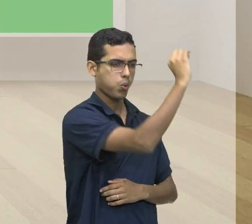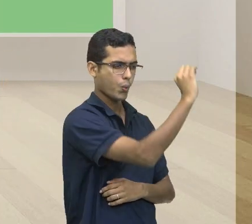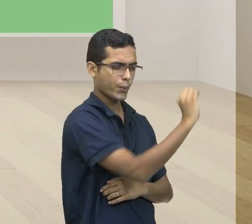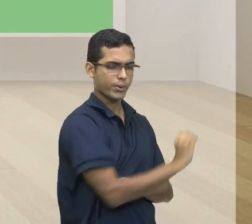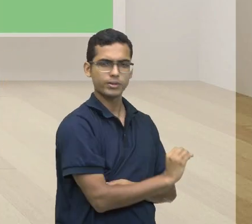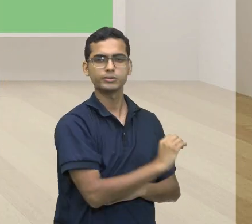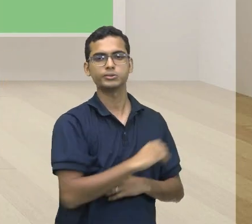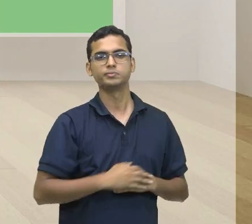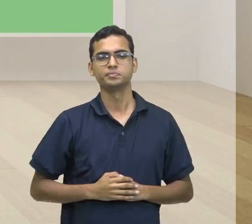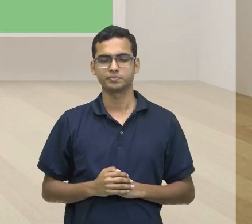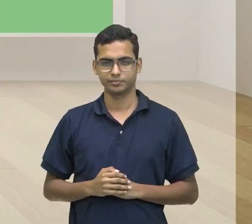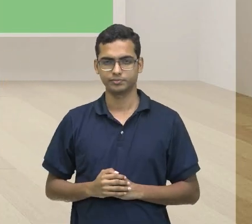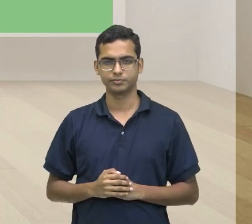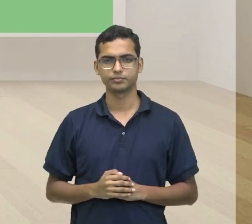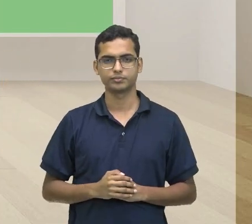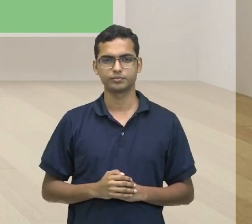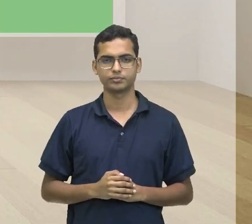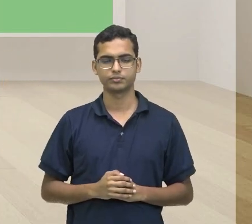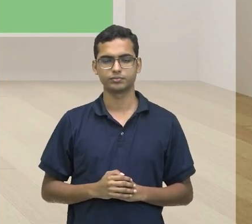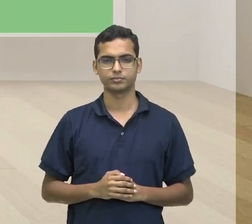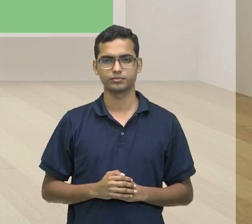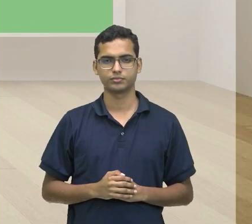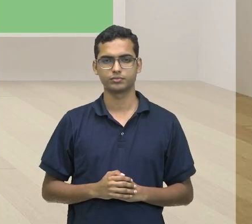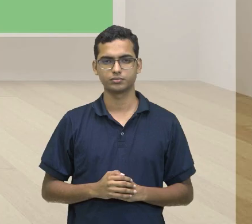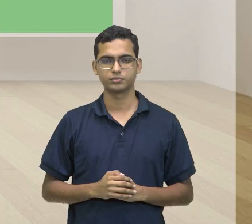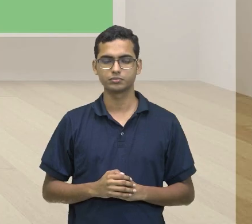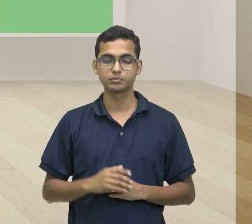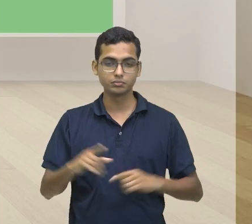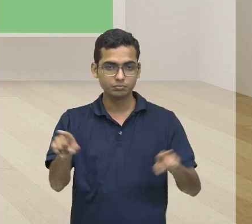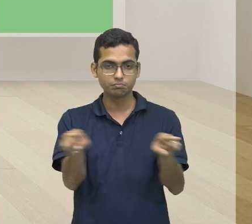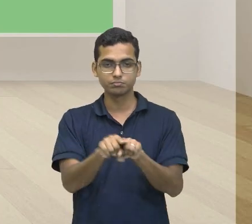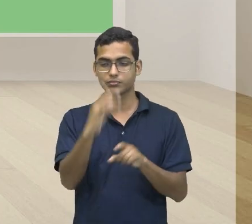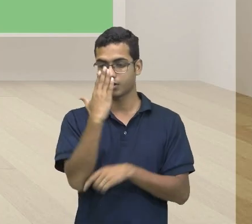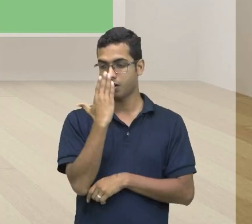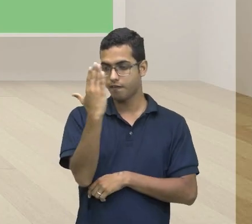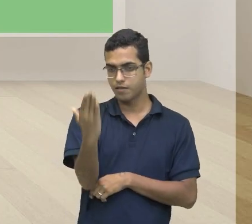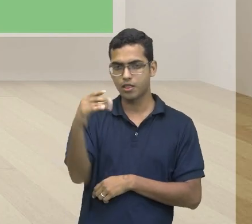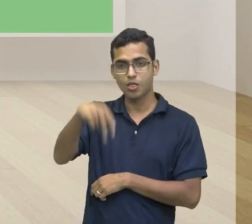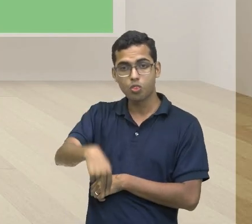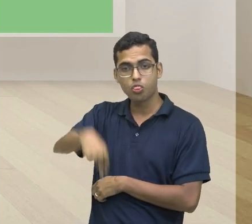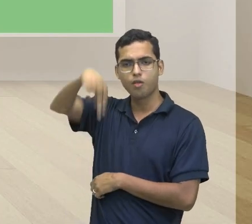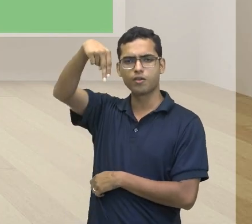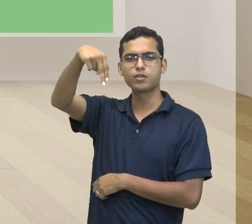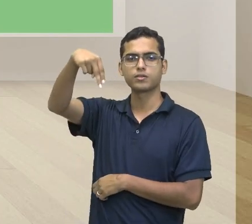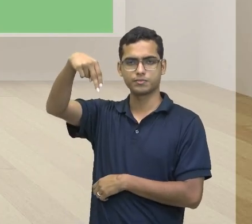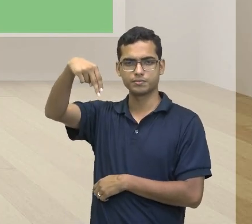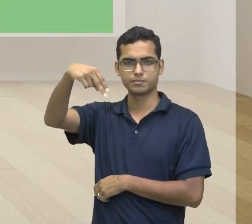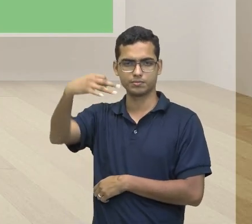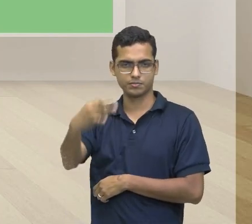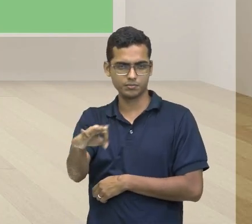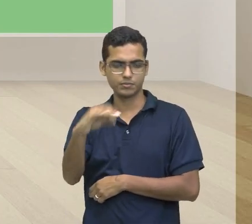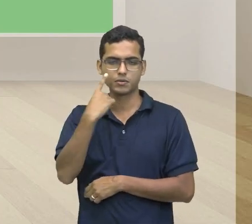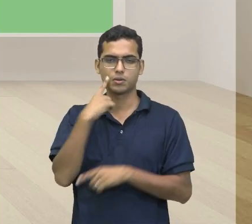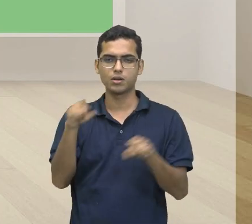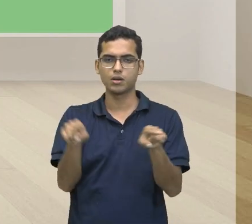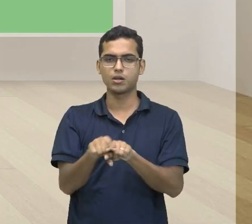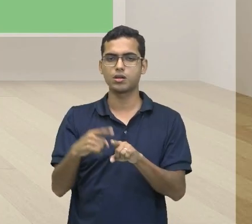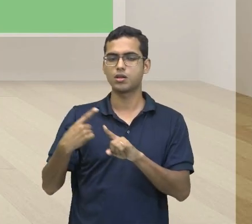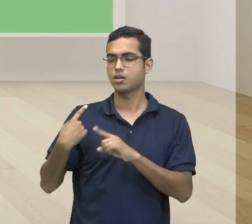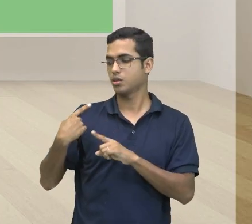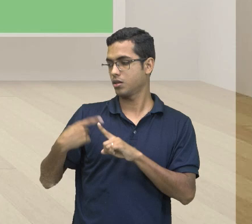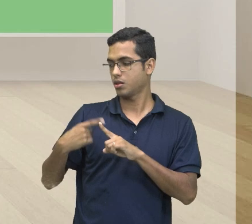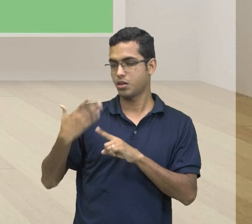frente, in front of us, né? Nossa frente, nós temos, então, north. Behind us, atrás de nós, nós